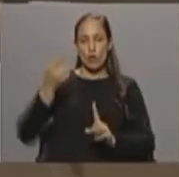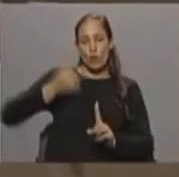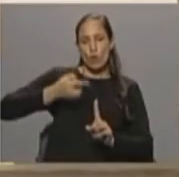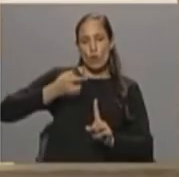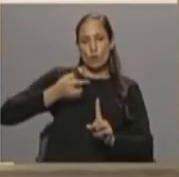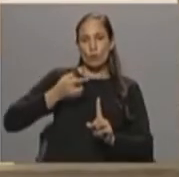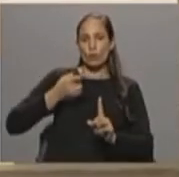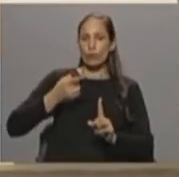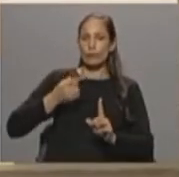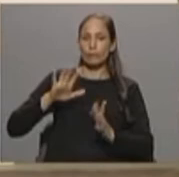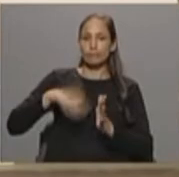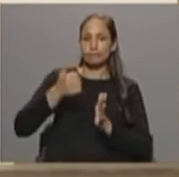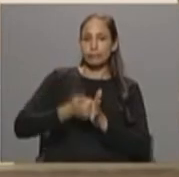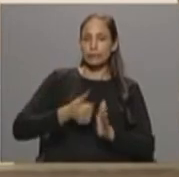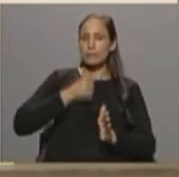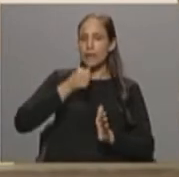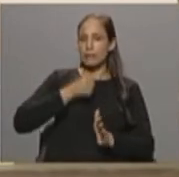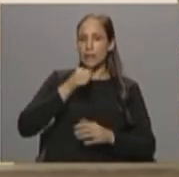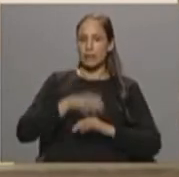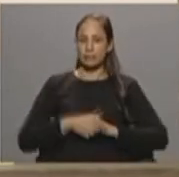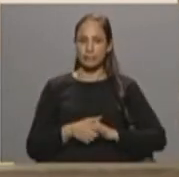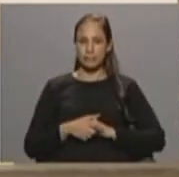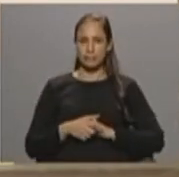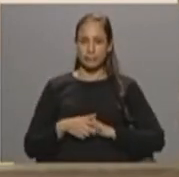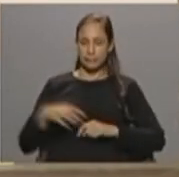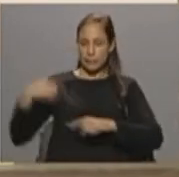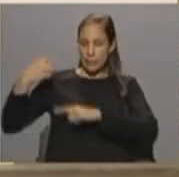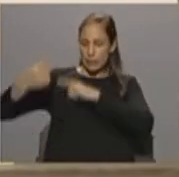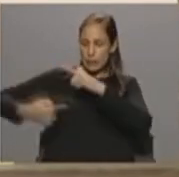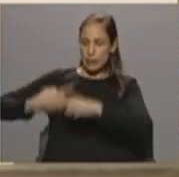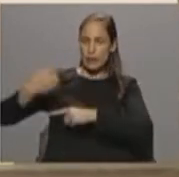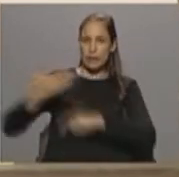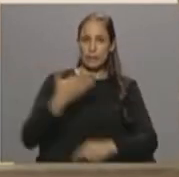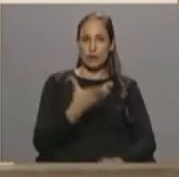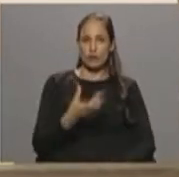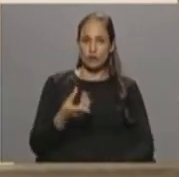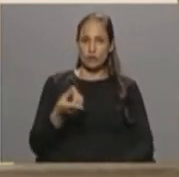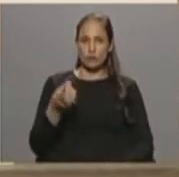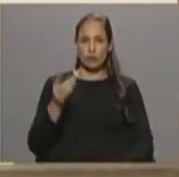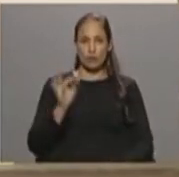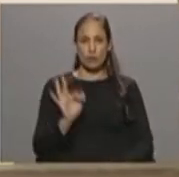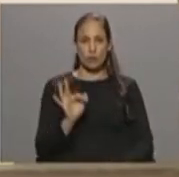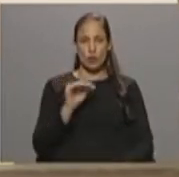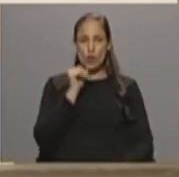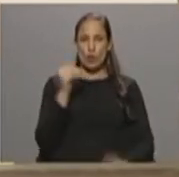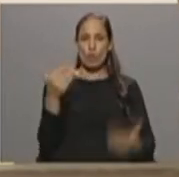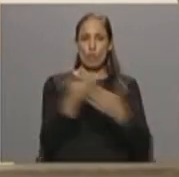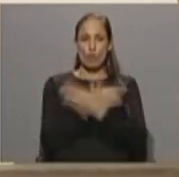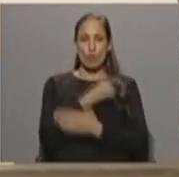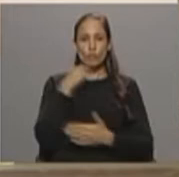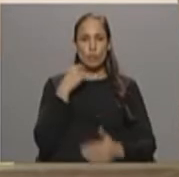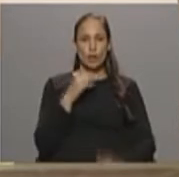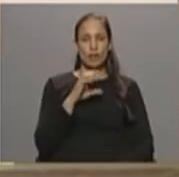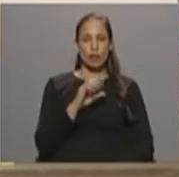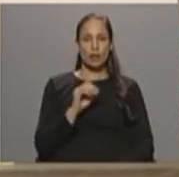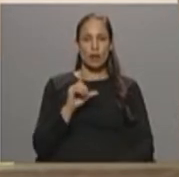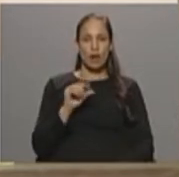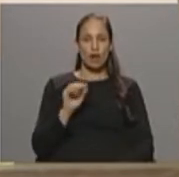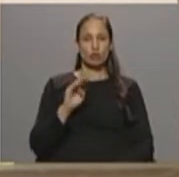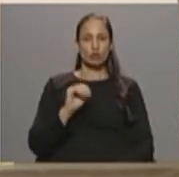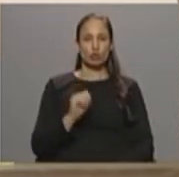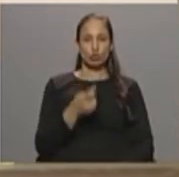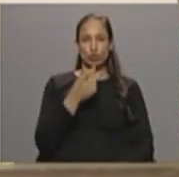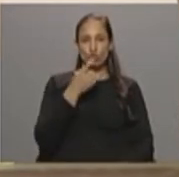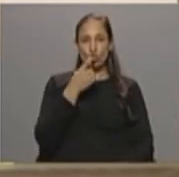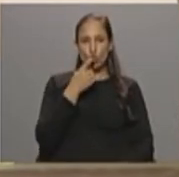de sucessão não terminou em 1994, com a morte do padre Carlos Rocha Pereira, mas que neste momento está